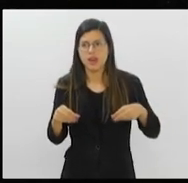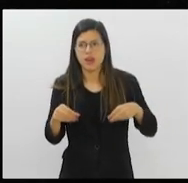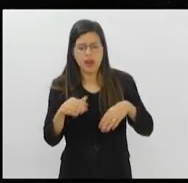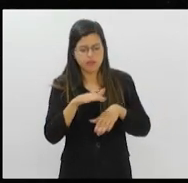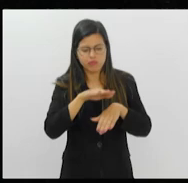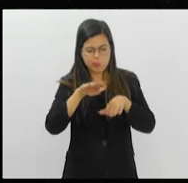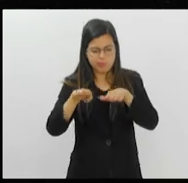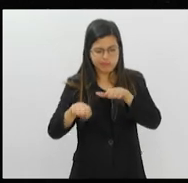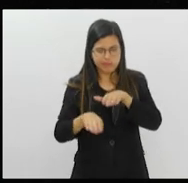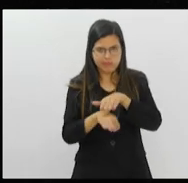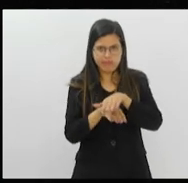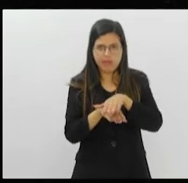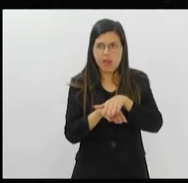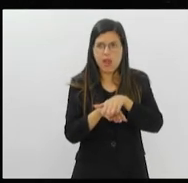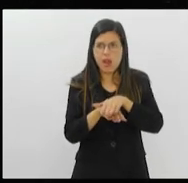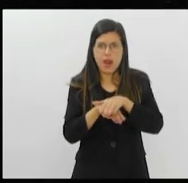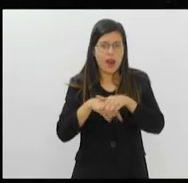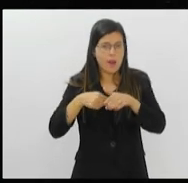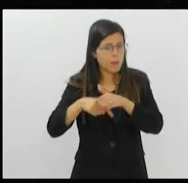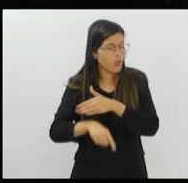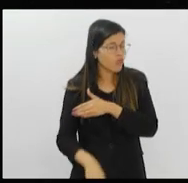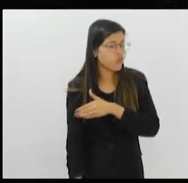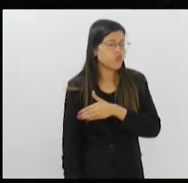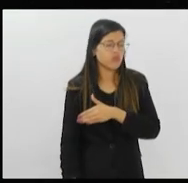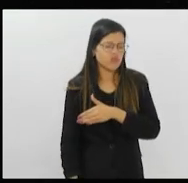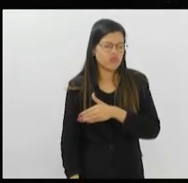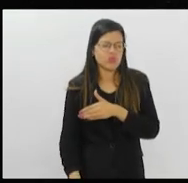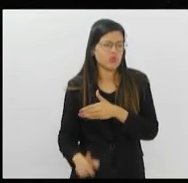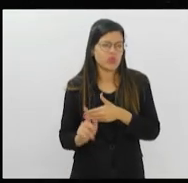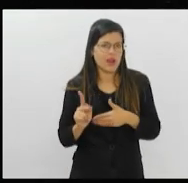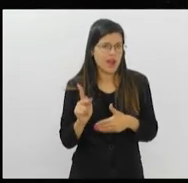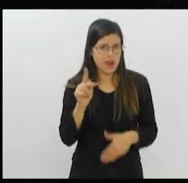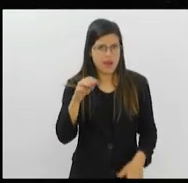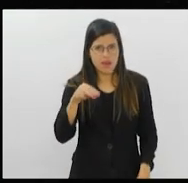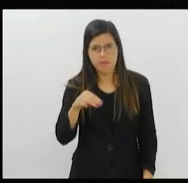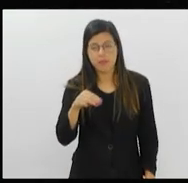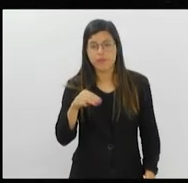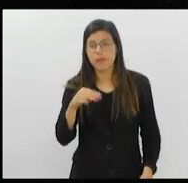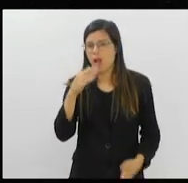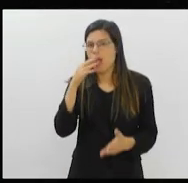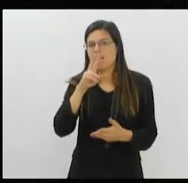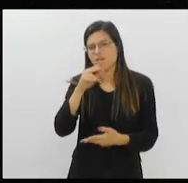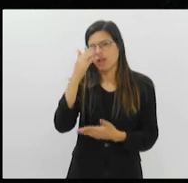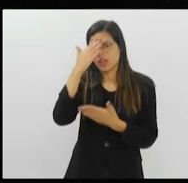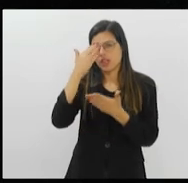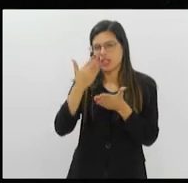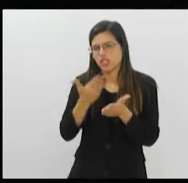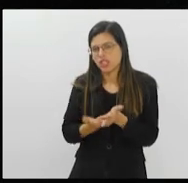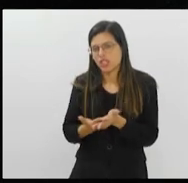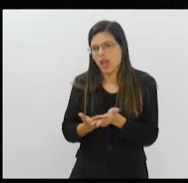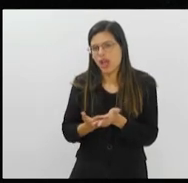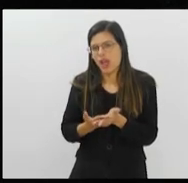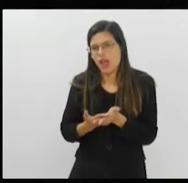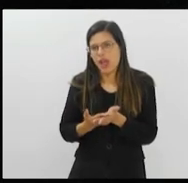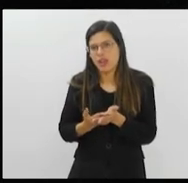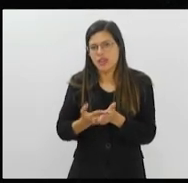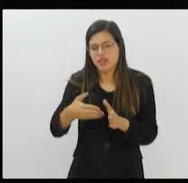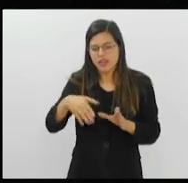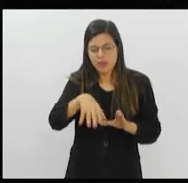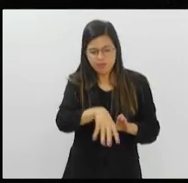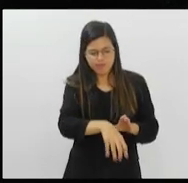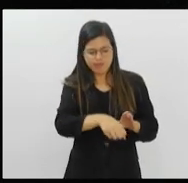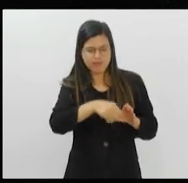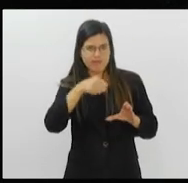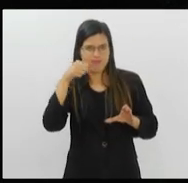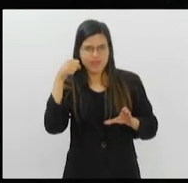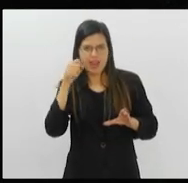subsolo de quilômetros de profundidade. Aí você vai acreditar que se puxa esse gás, depois